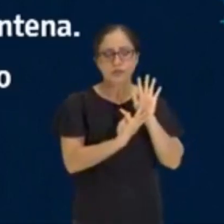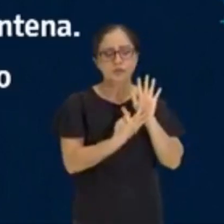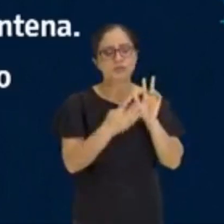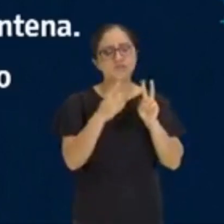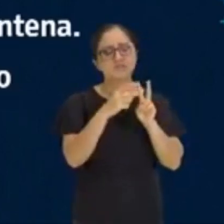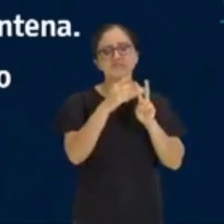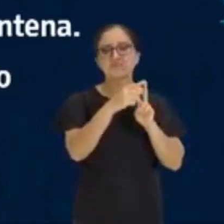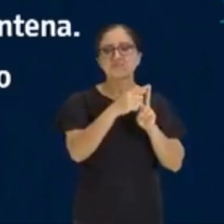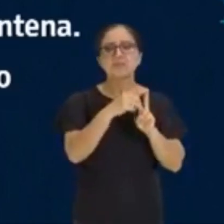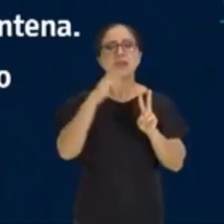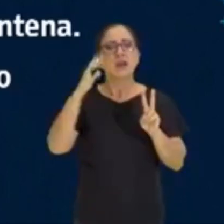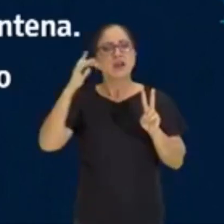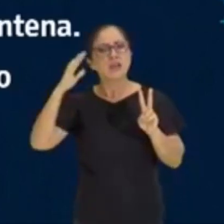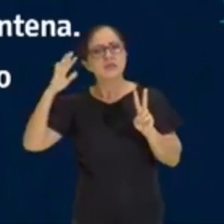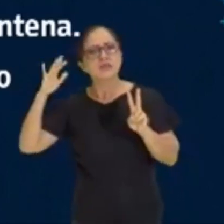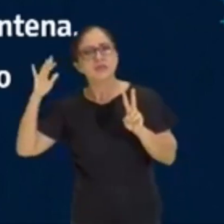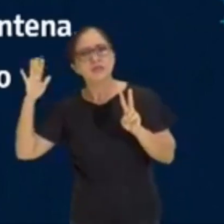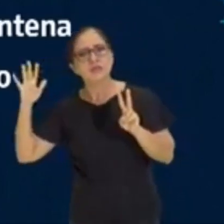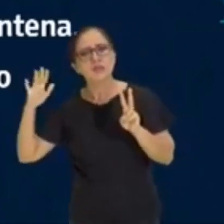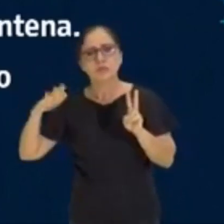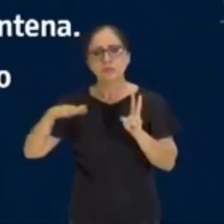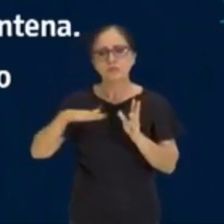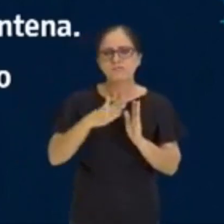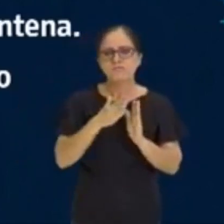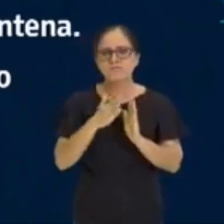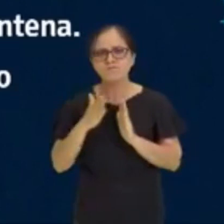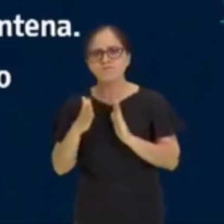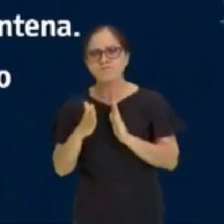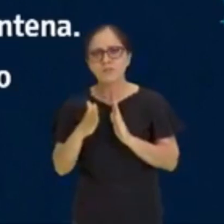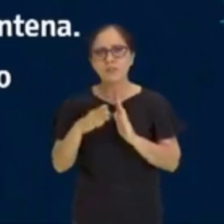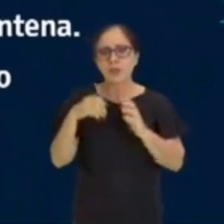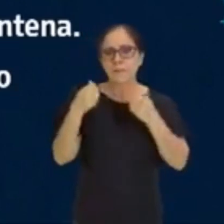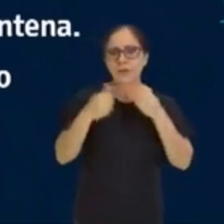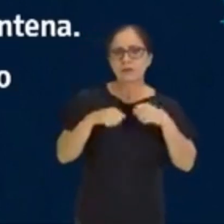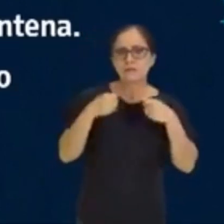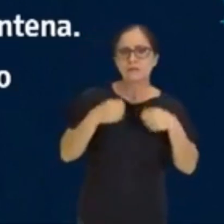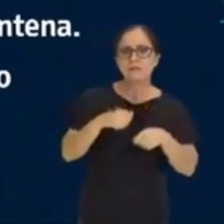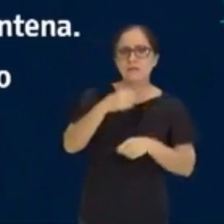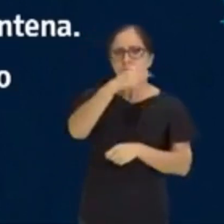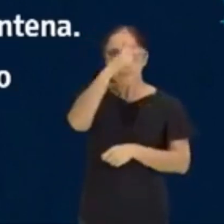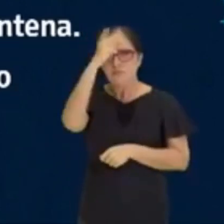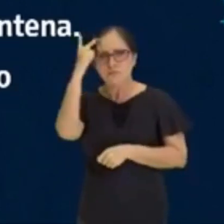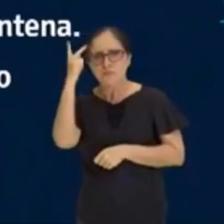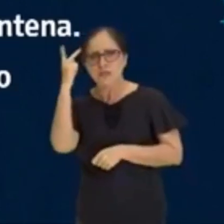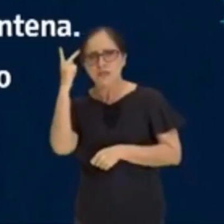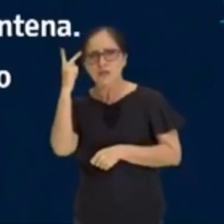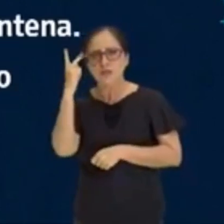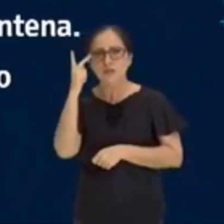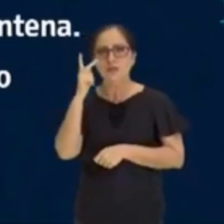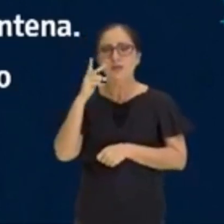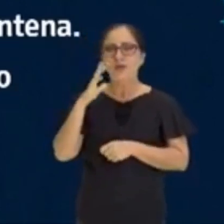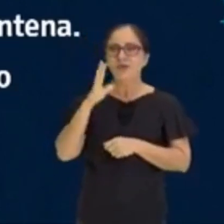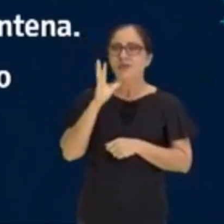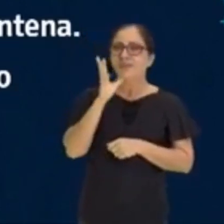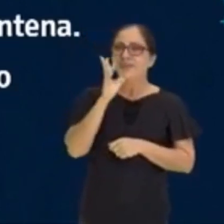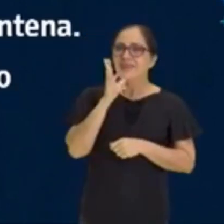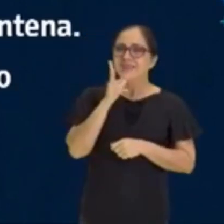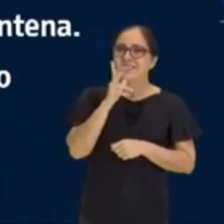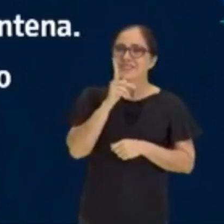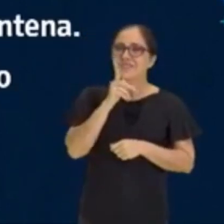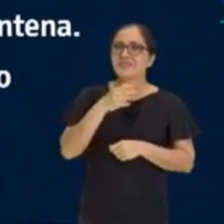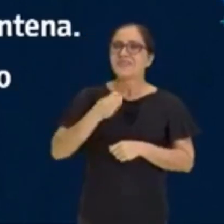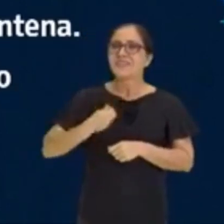reflexão, mesmo que indireta, sobre a necessidade urgente de o ser humano desacelerar e dar a si mesmo momentos